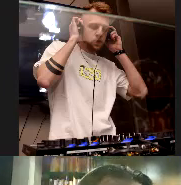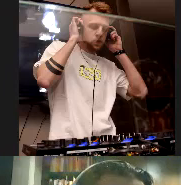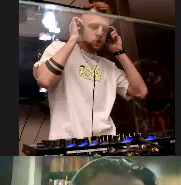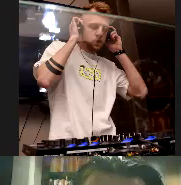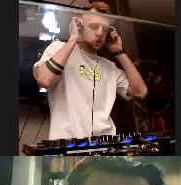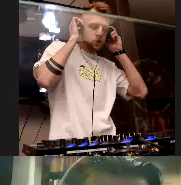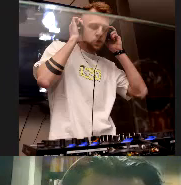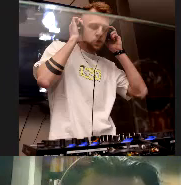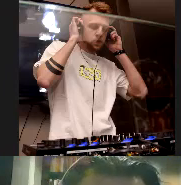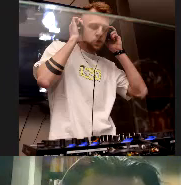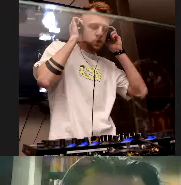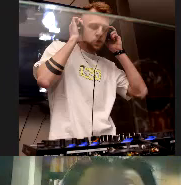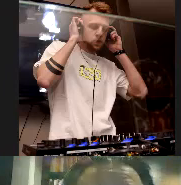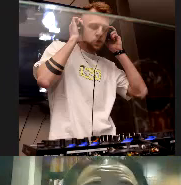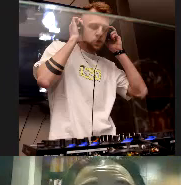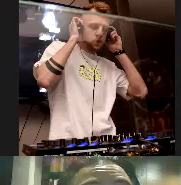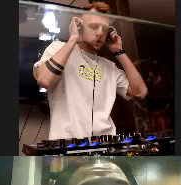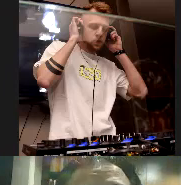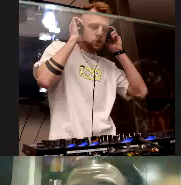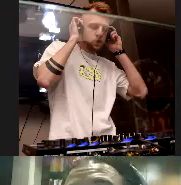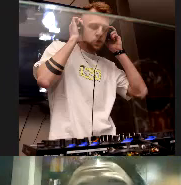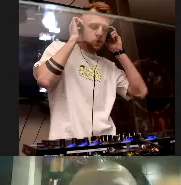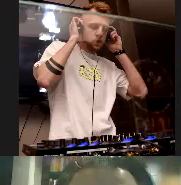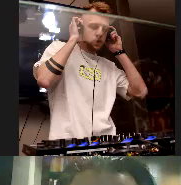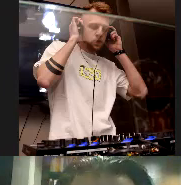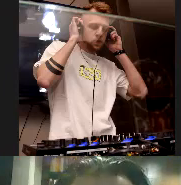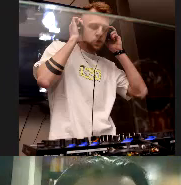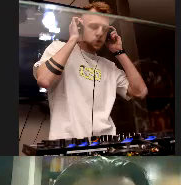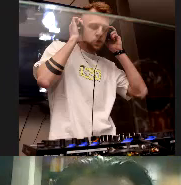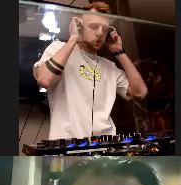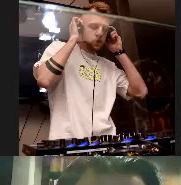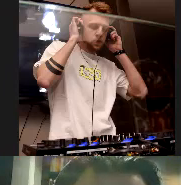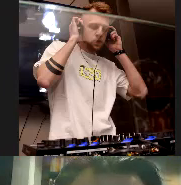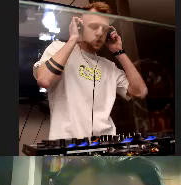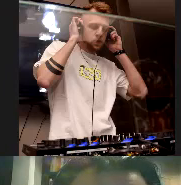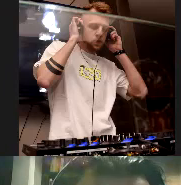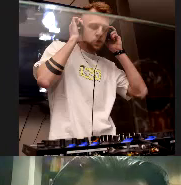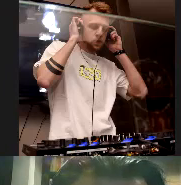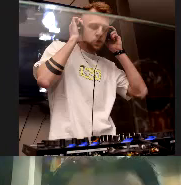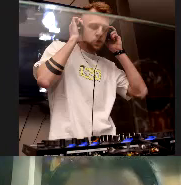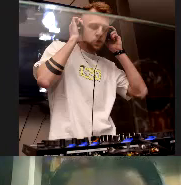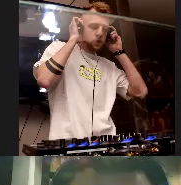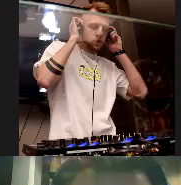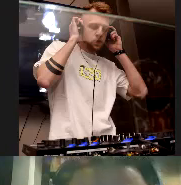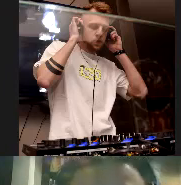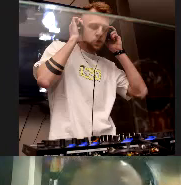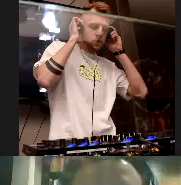está errada. E tu vai me dizer qual é a certa. Não tem. É muitos fatores. É muita